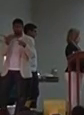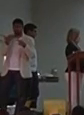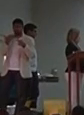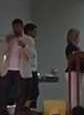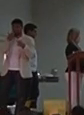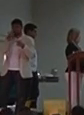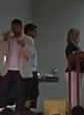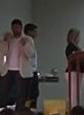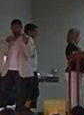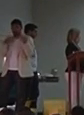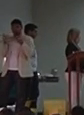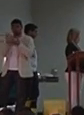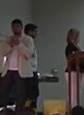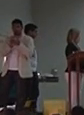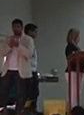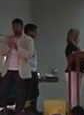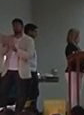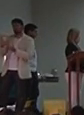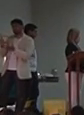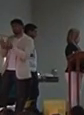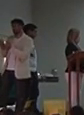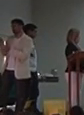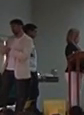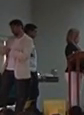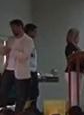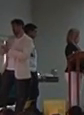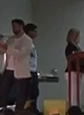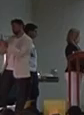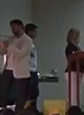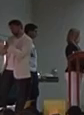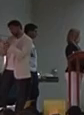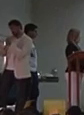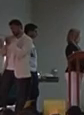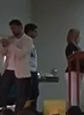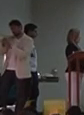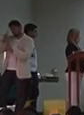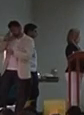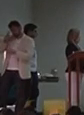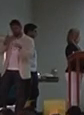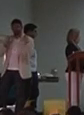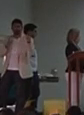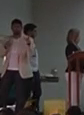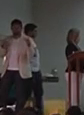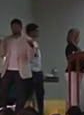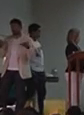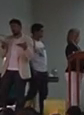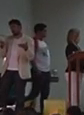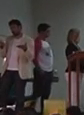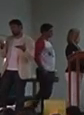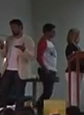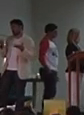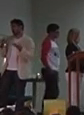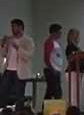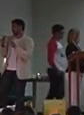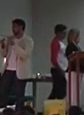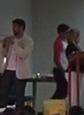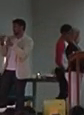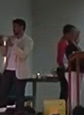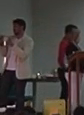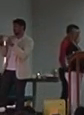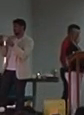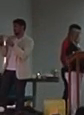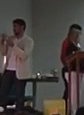não é? Na verdade, a senhora faz parte da gestão. Então, como explicar essa contradição, que me